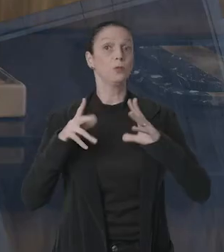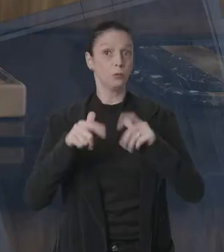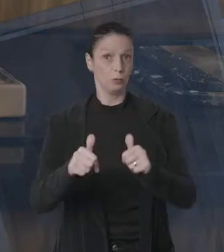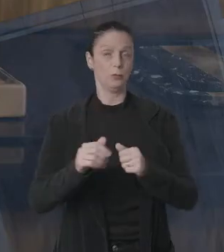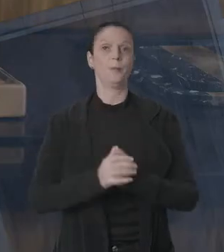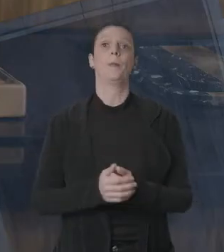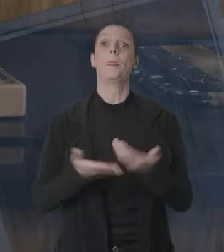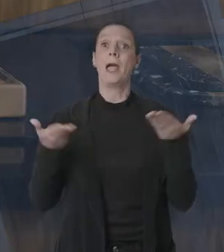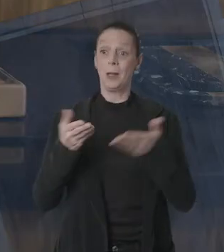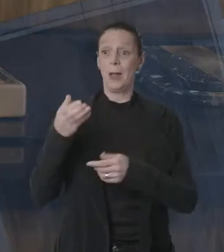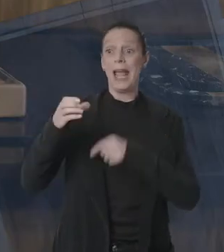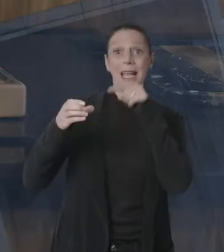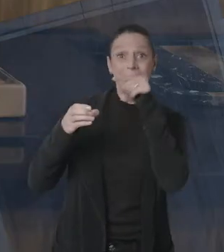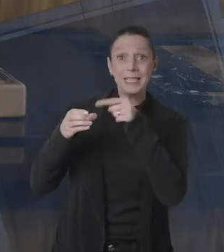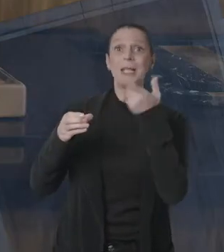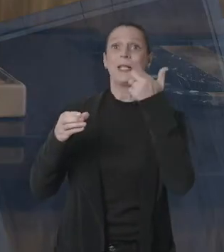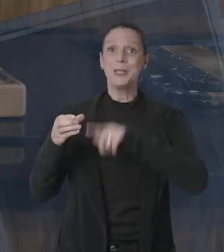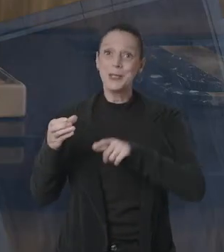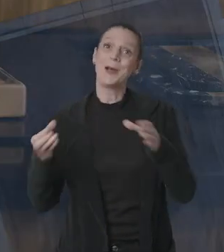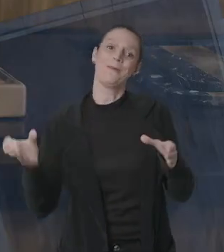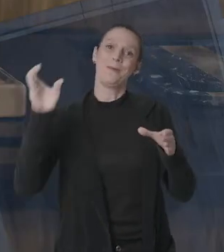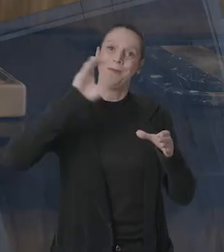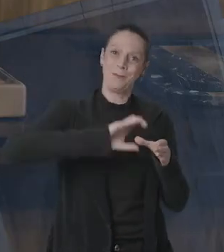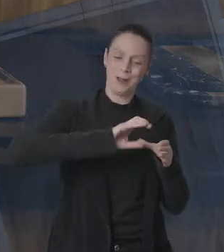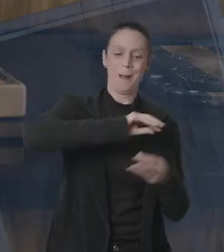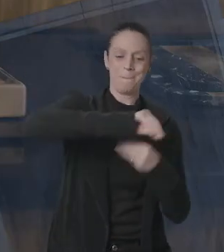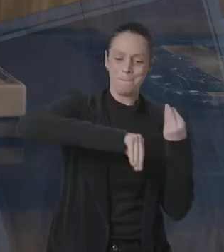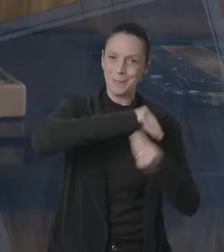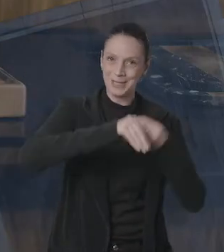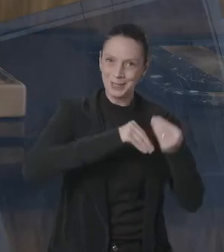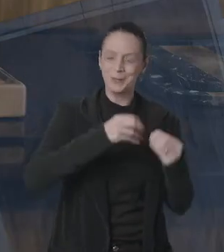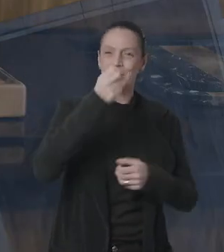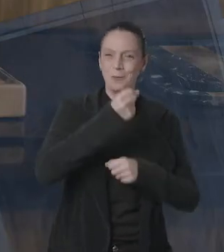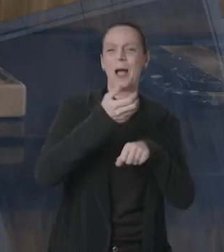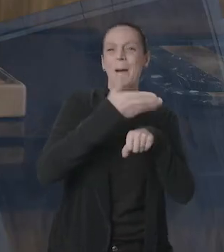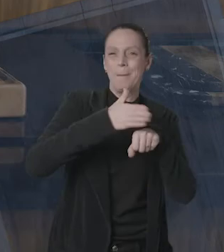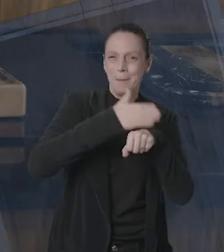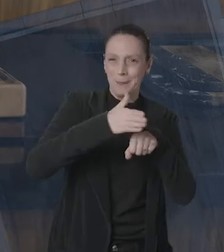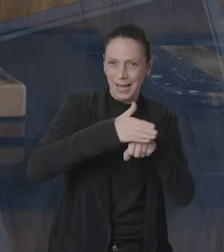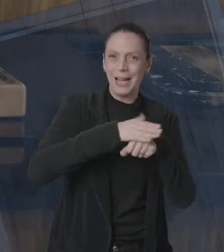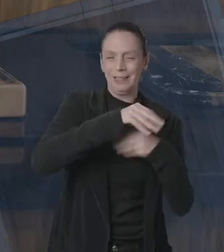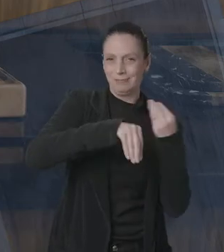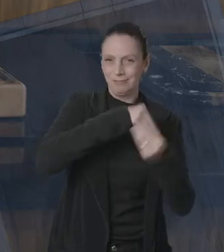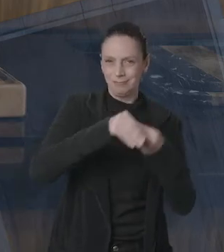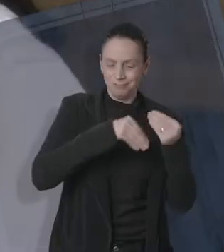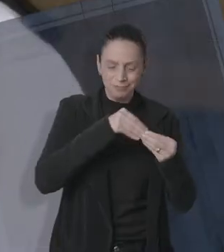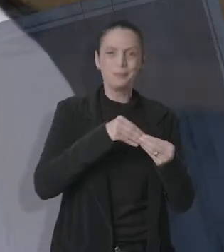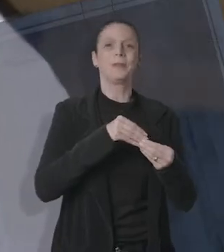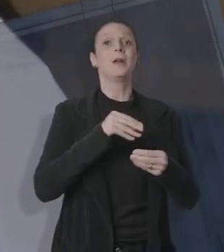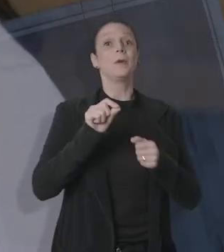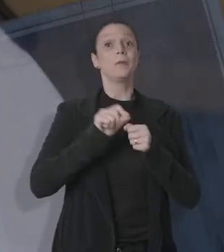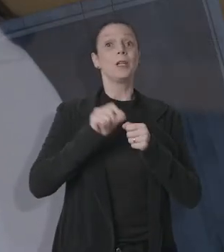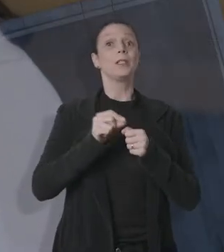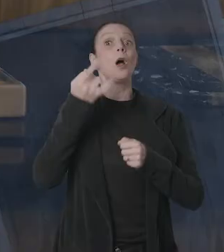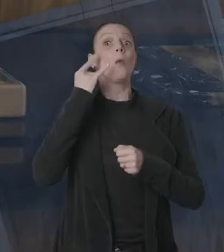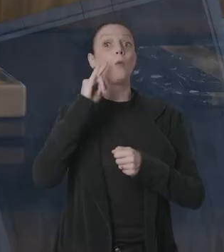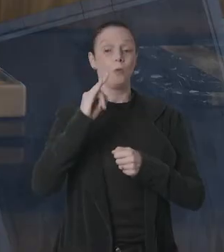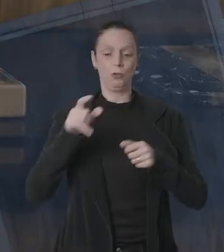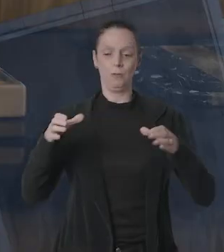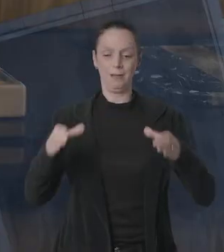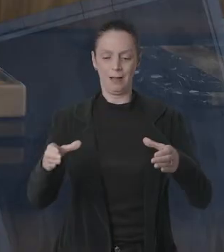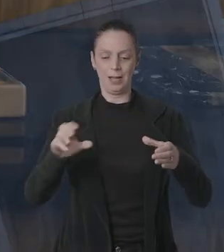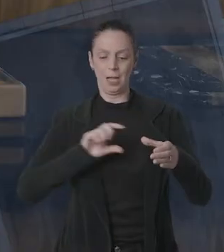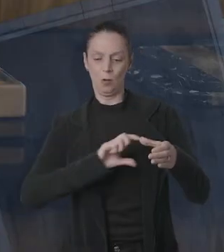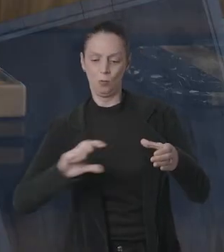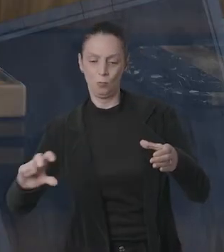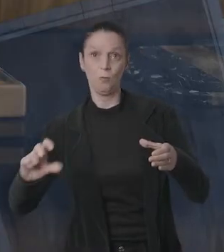E agora eu vou misturar o restante que está aqui na manga com mais chantilly branco para fazer a última camada e o topo do bolo. De